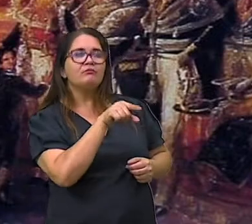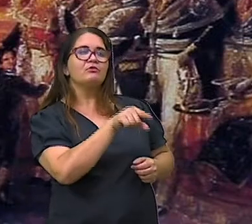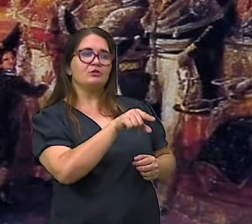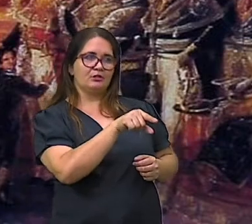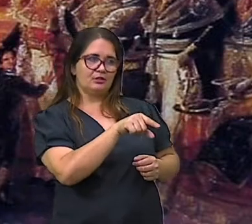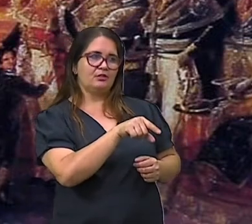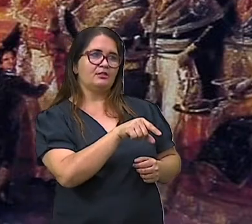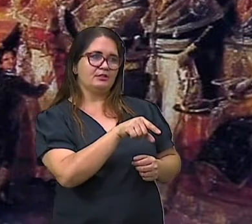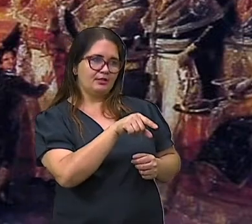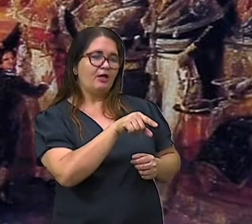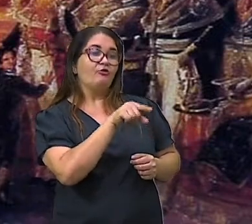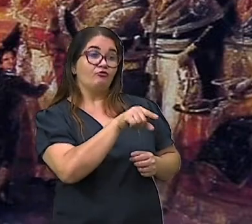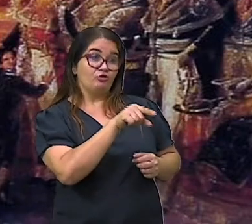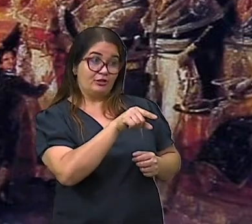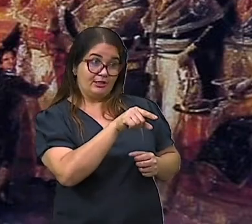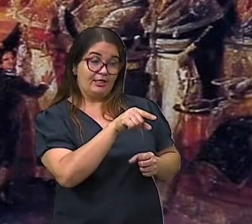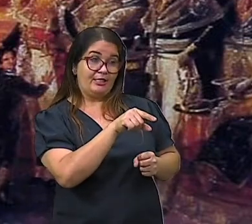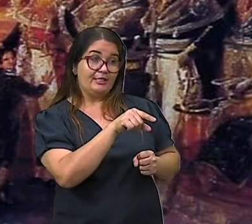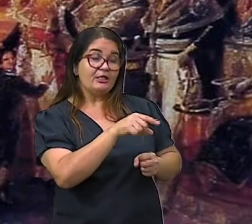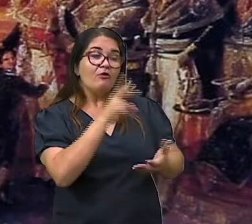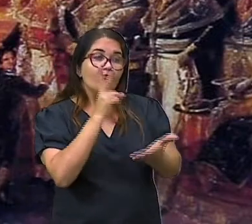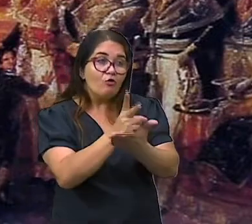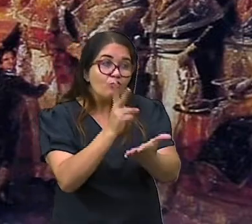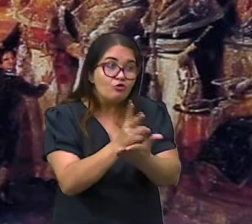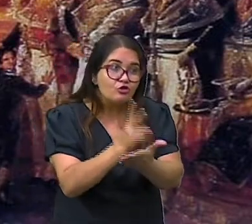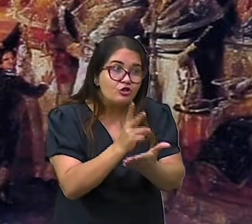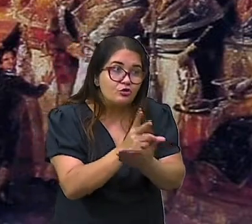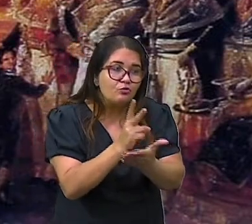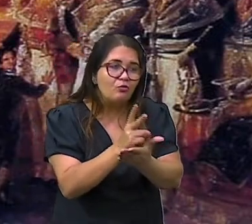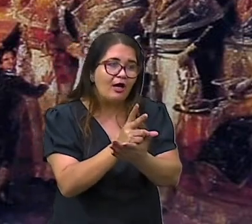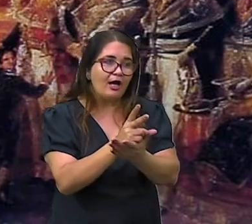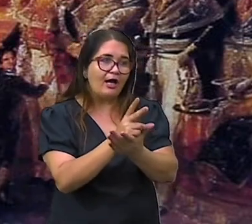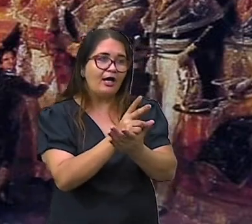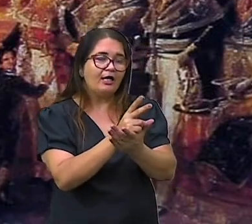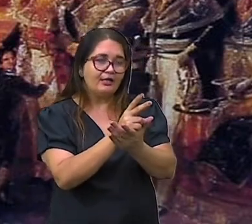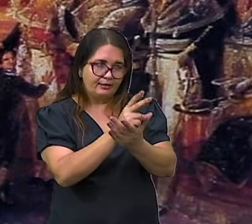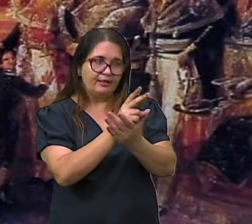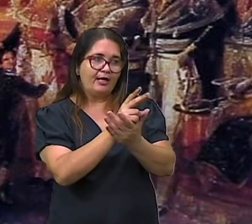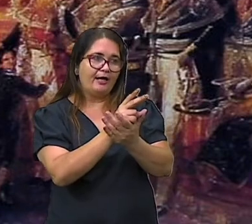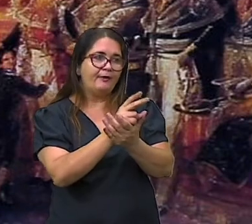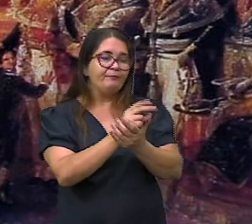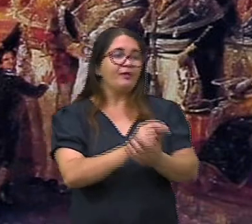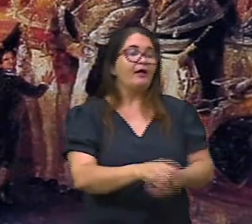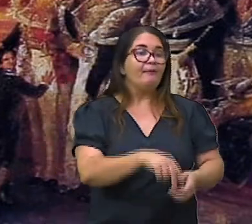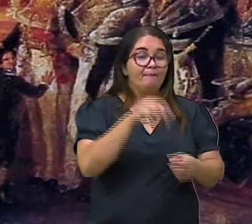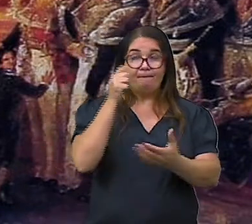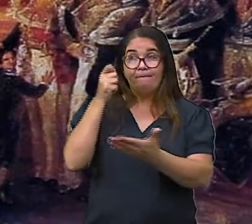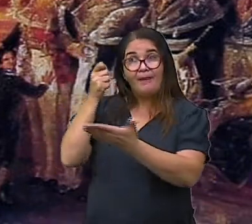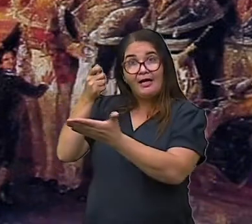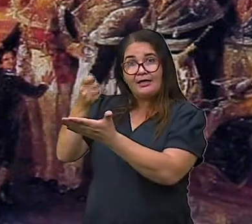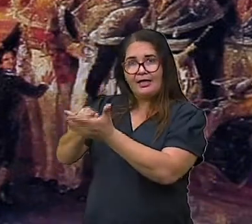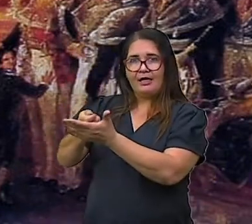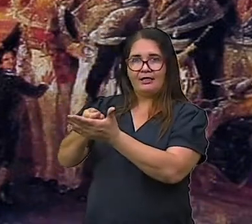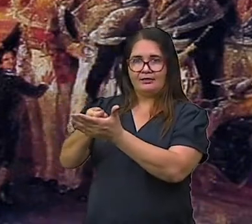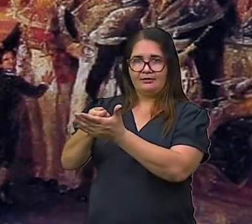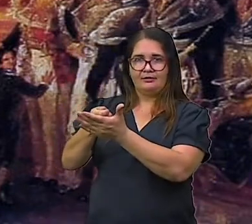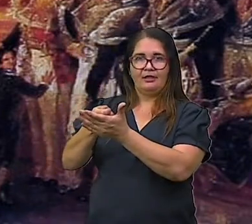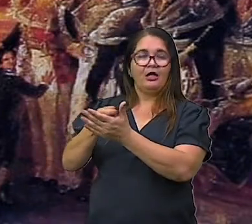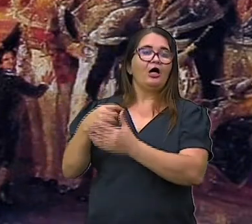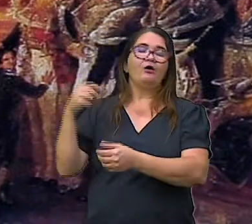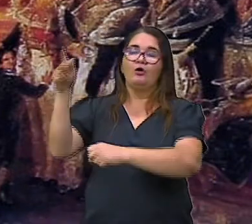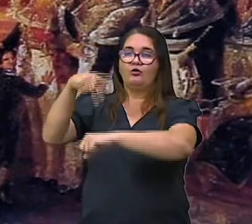nós vamos acatar as ordens ou nós vamos atacar as ordens